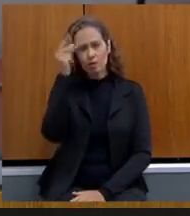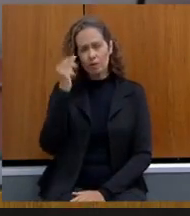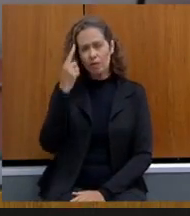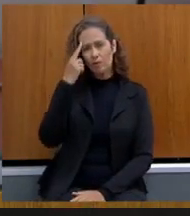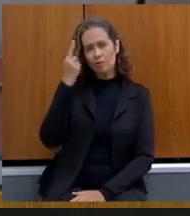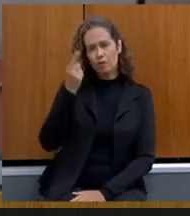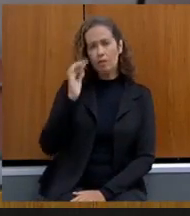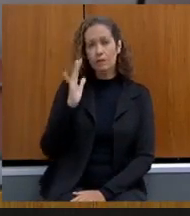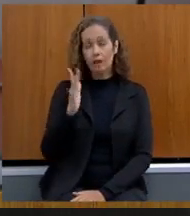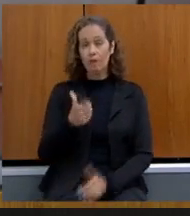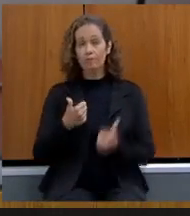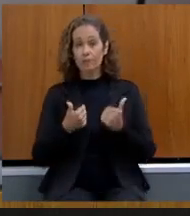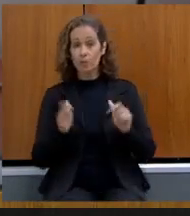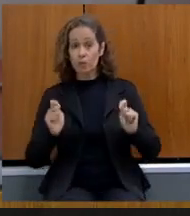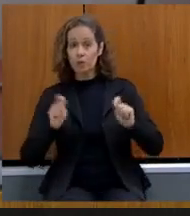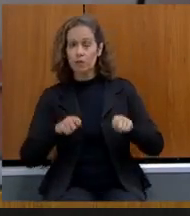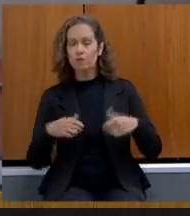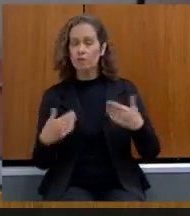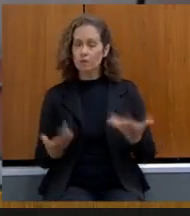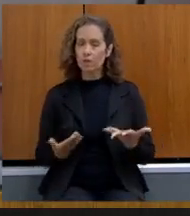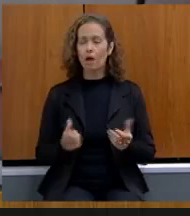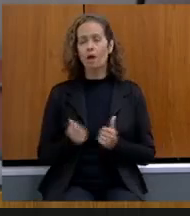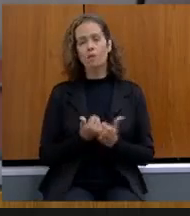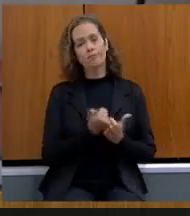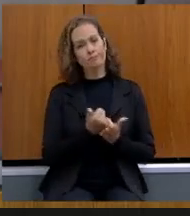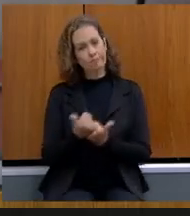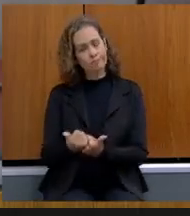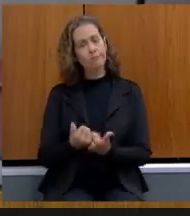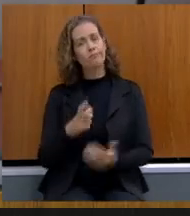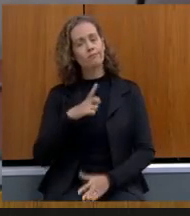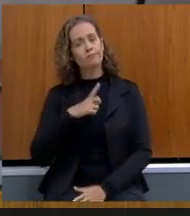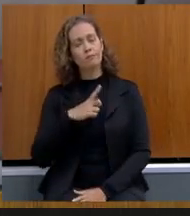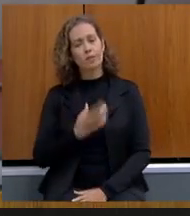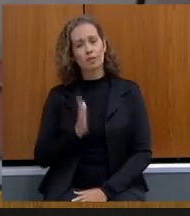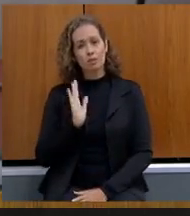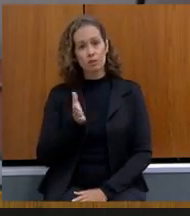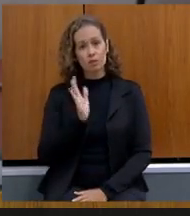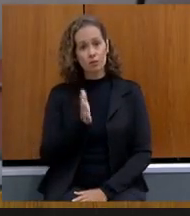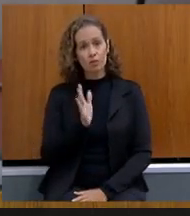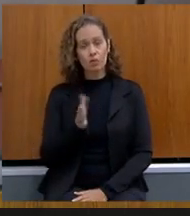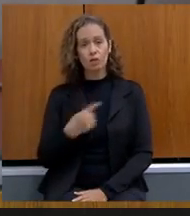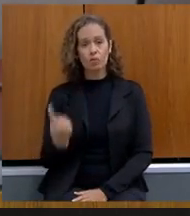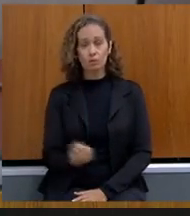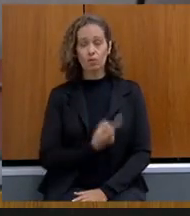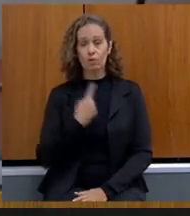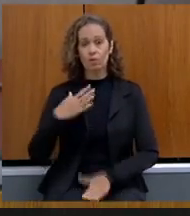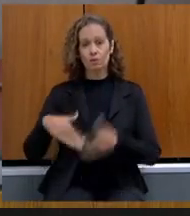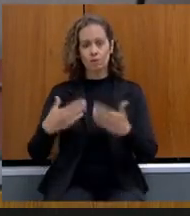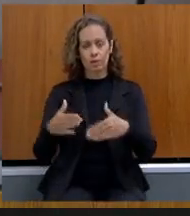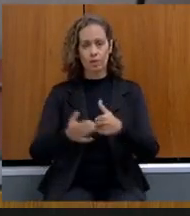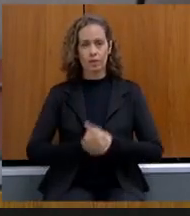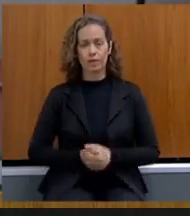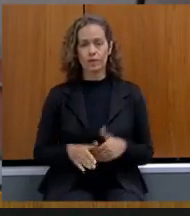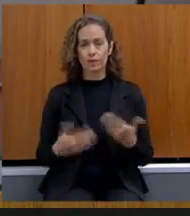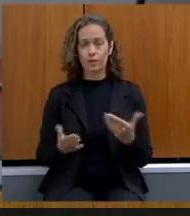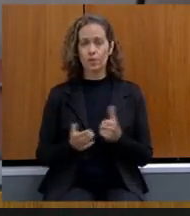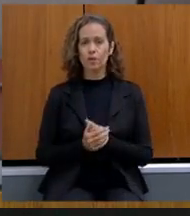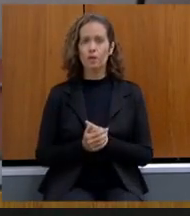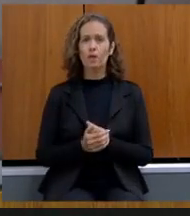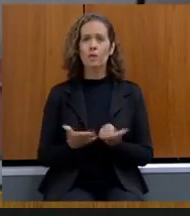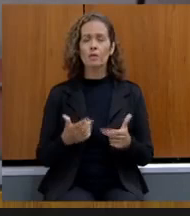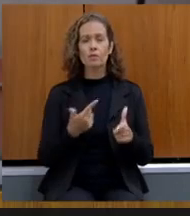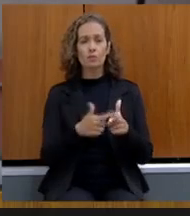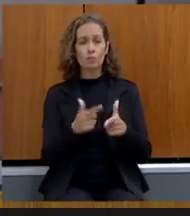possível fazer Tá bom então já é uma já é uma premissa do nosso processo em relação esse caso